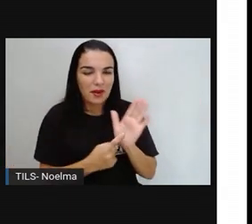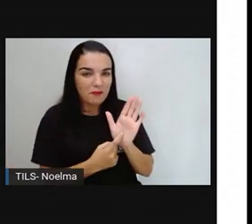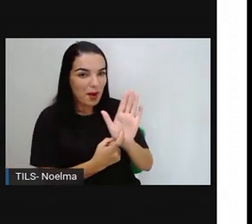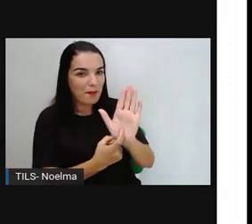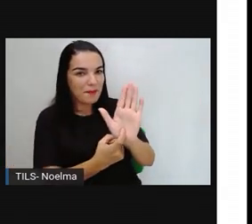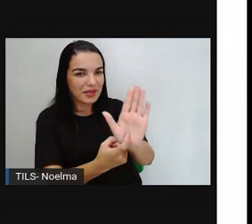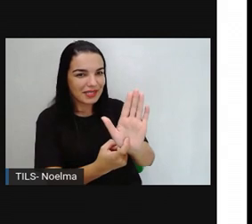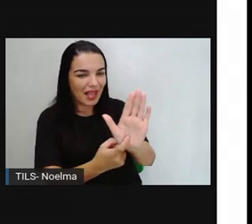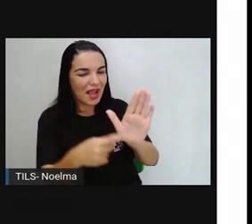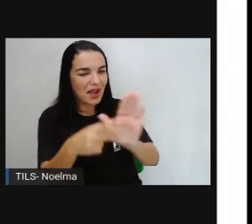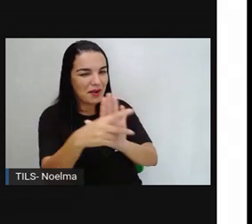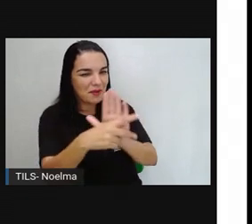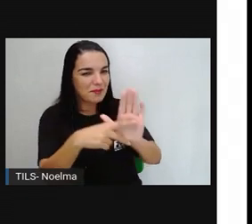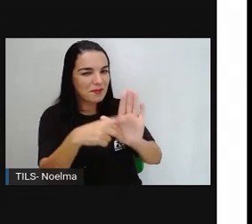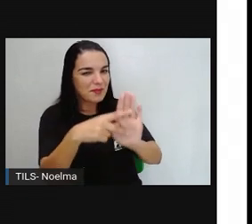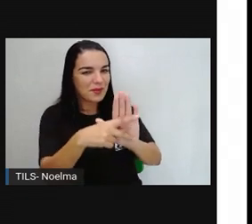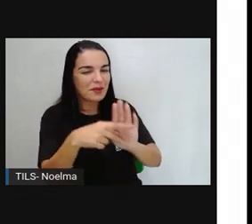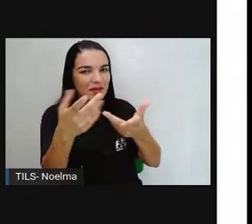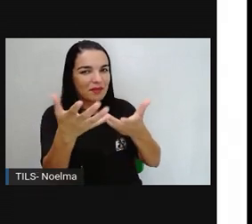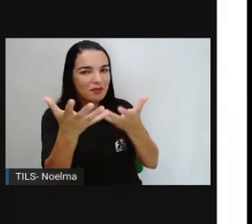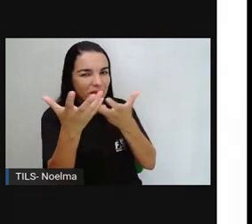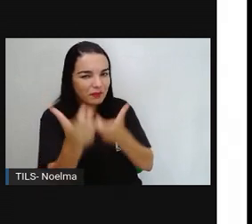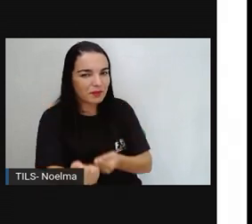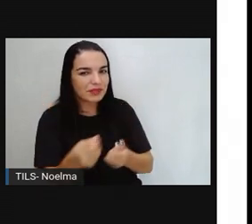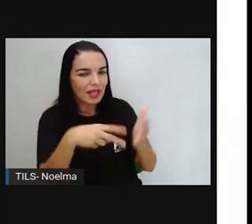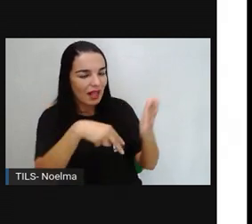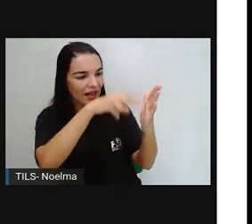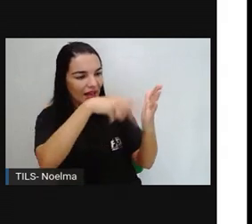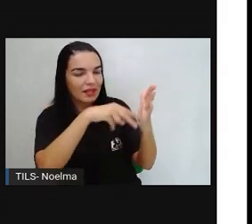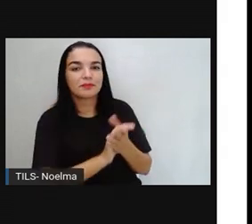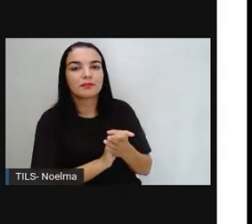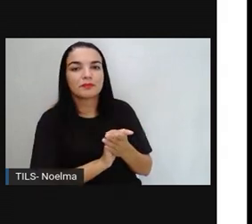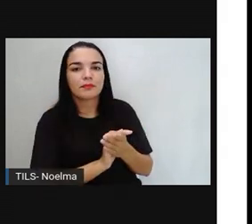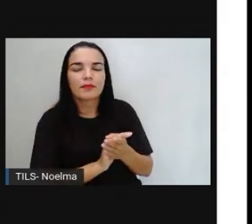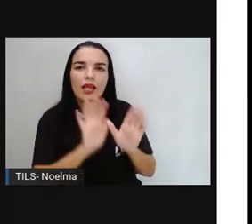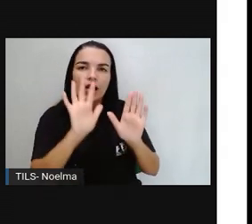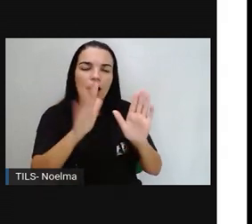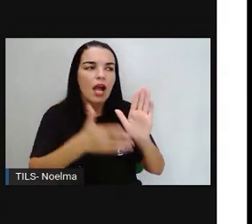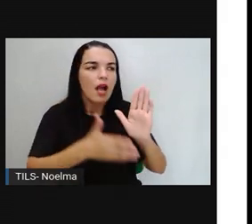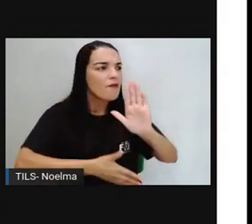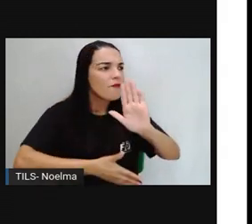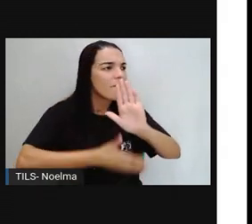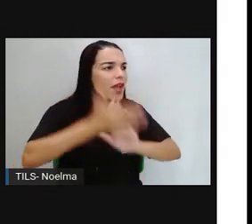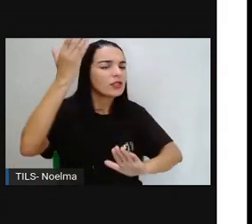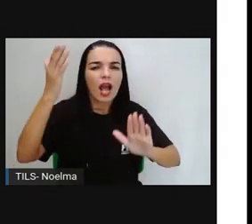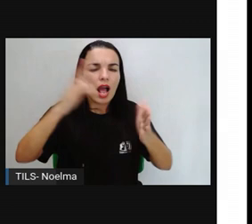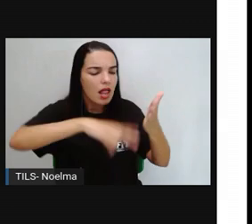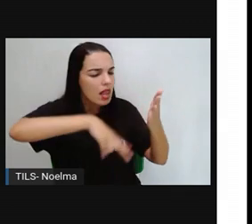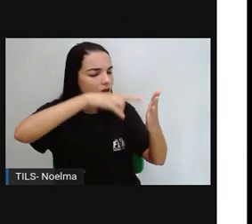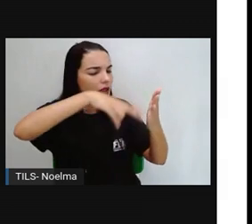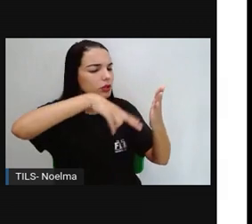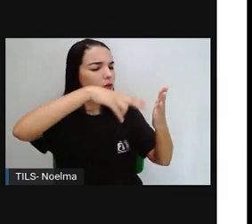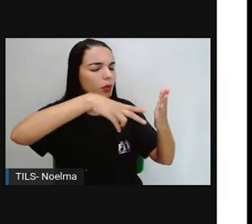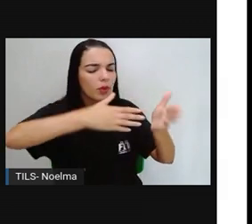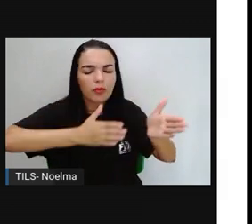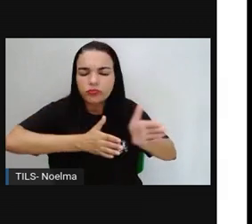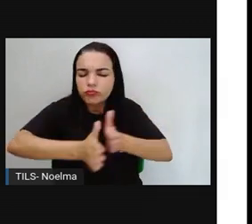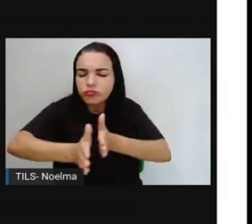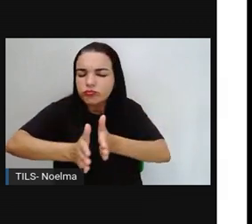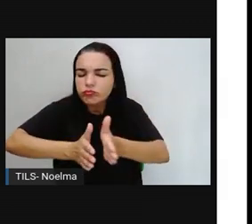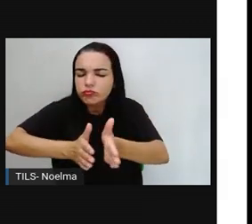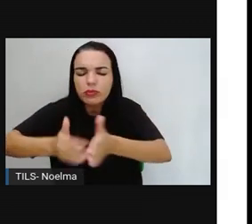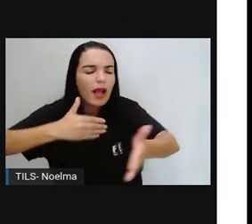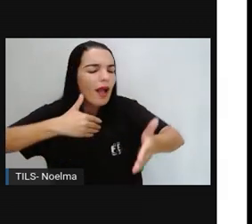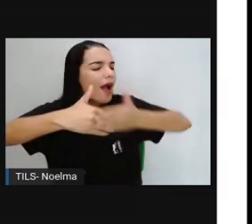poema e te convido a lê-lo comigo. Viajar pela leitura, sem rumo, sem intenção. Só para